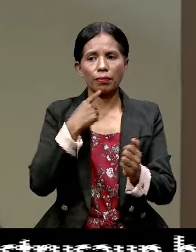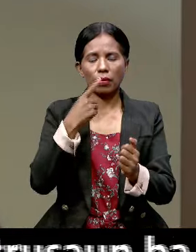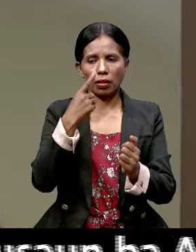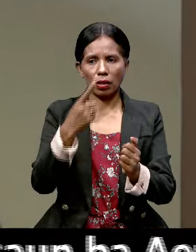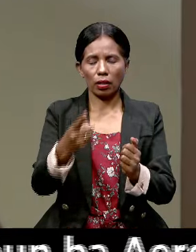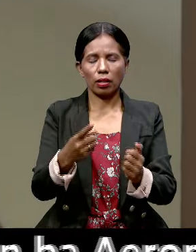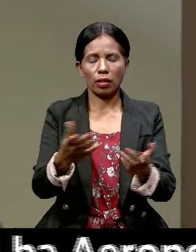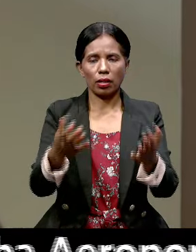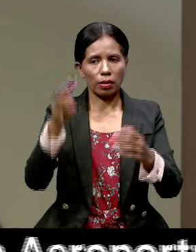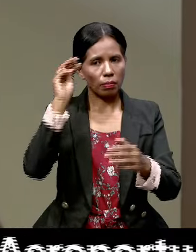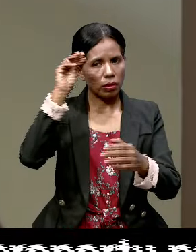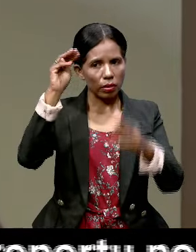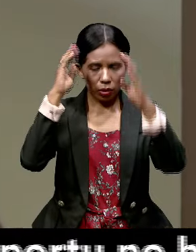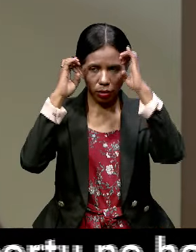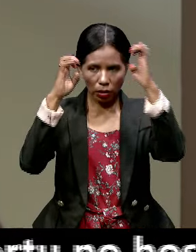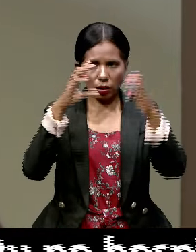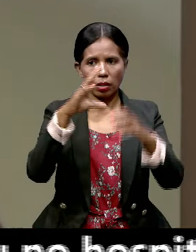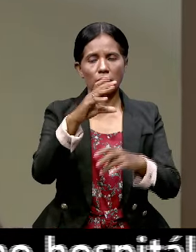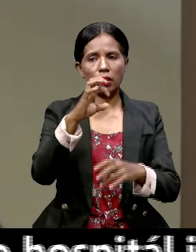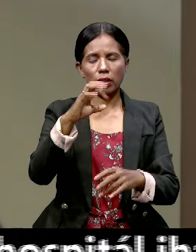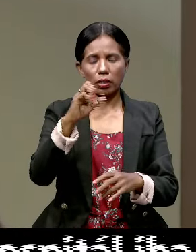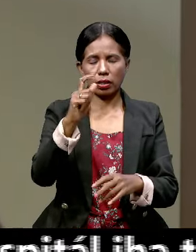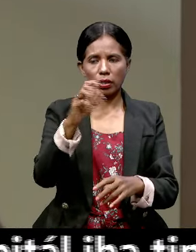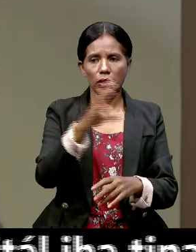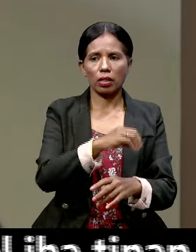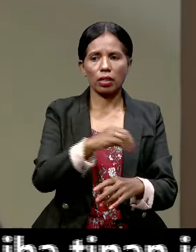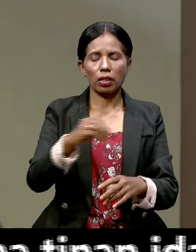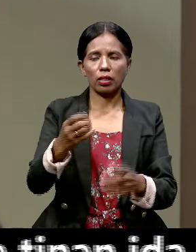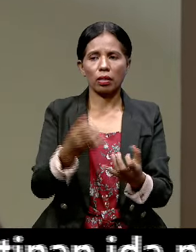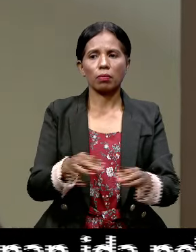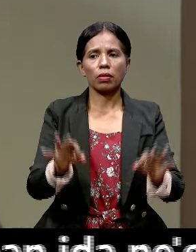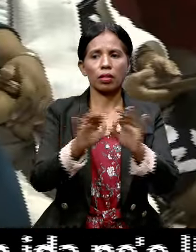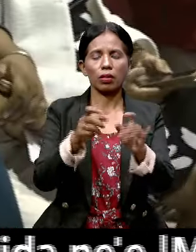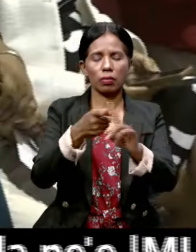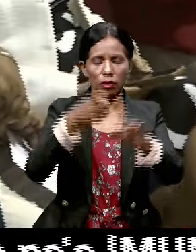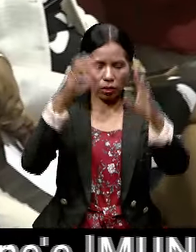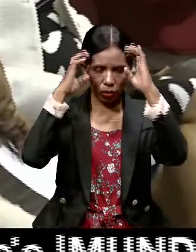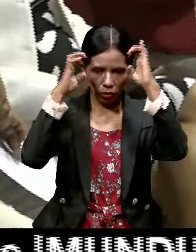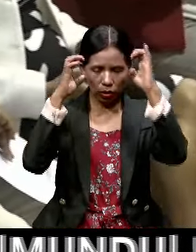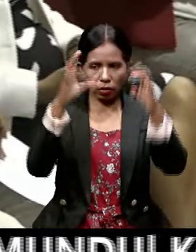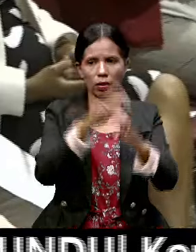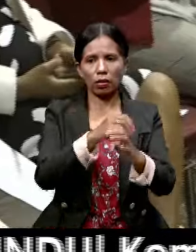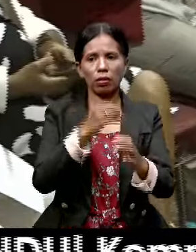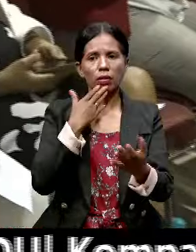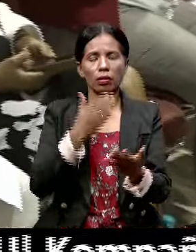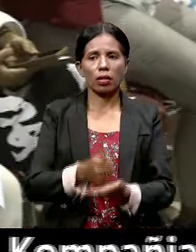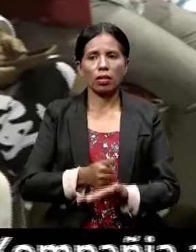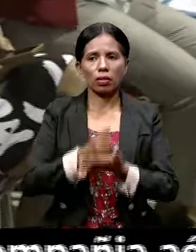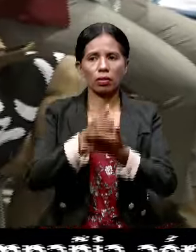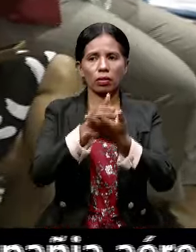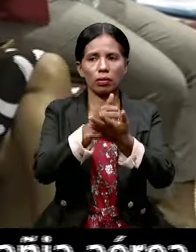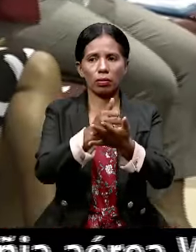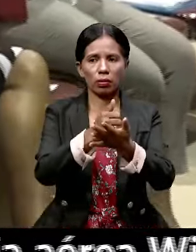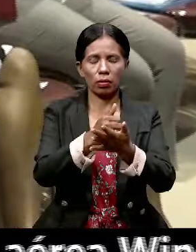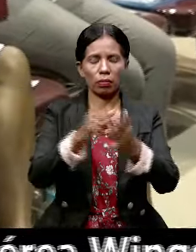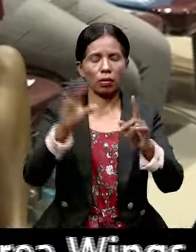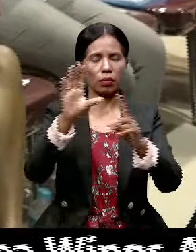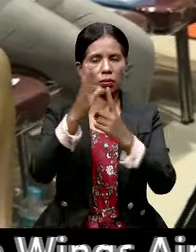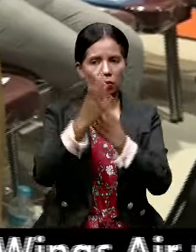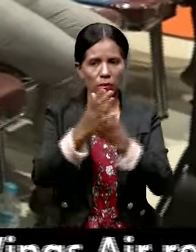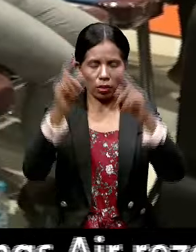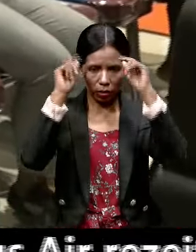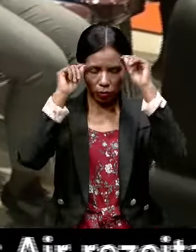Vontade, Ministro da Educação, Christer Sorgosmão, destaca a importância da sua educação multilíngua, também ajuda a meter identidade e cultura